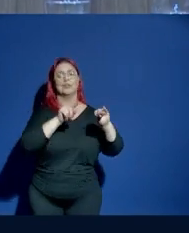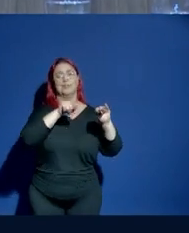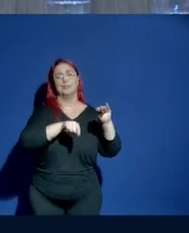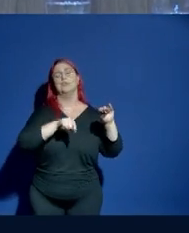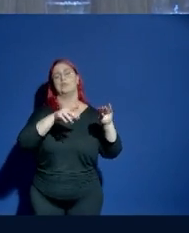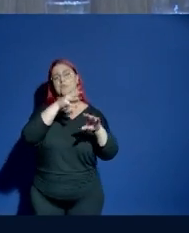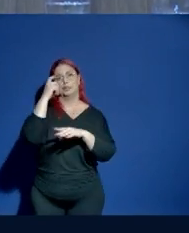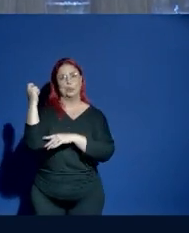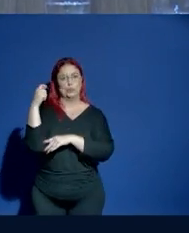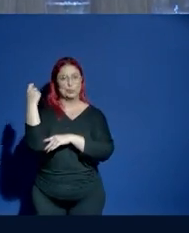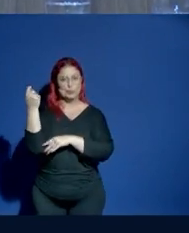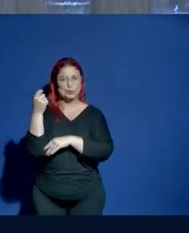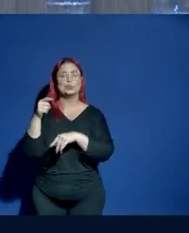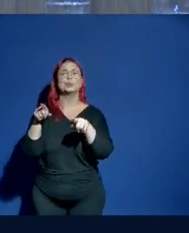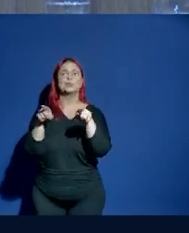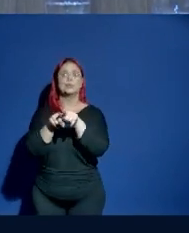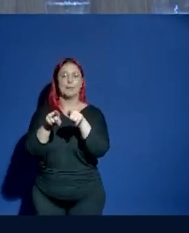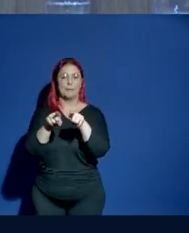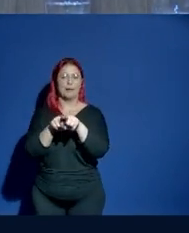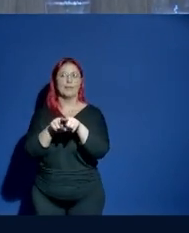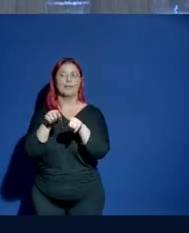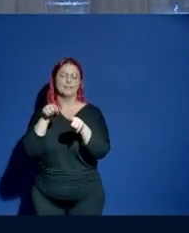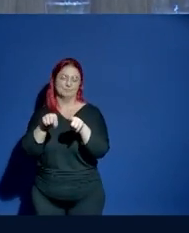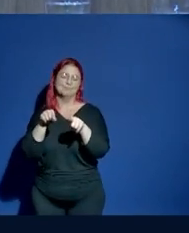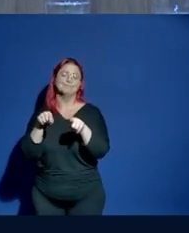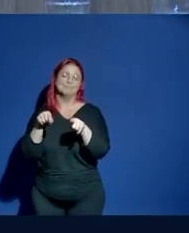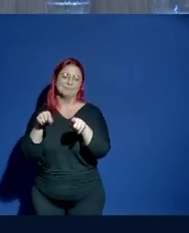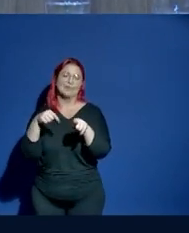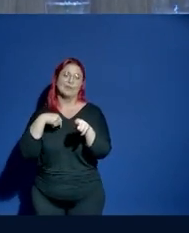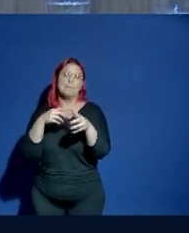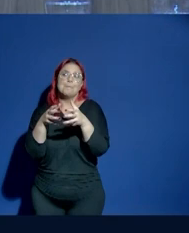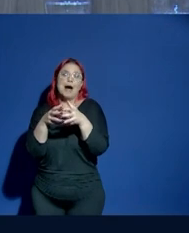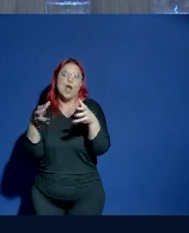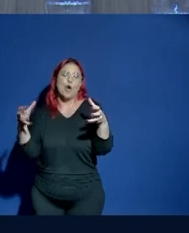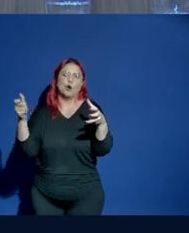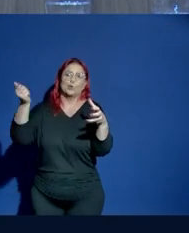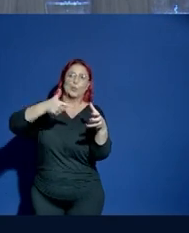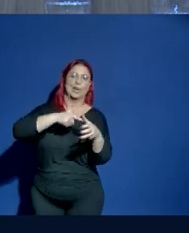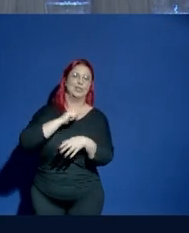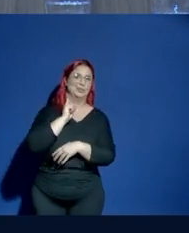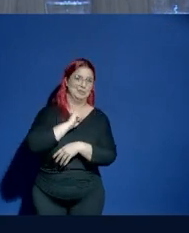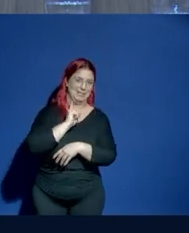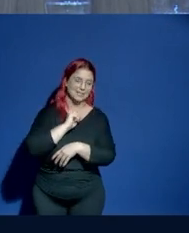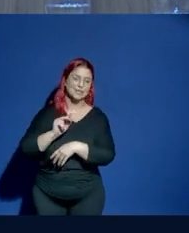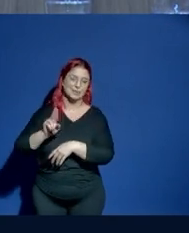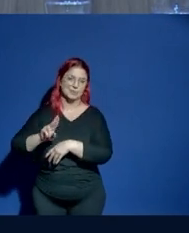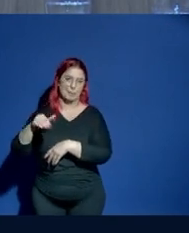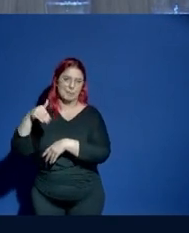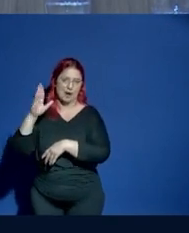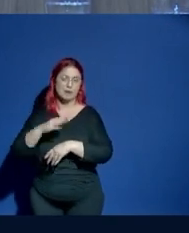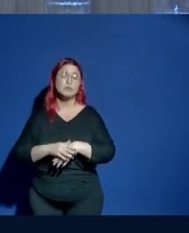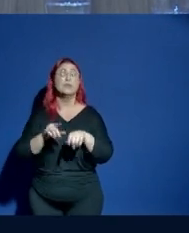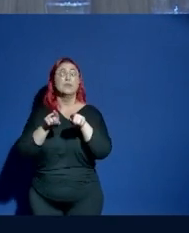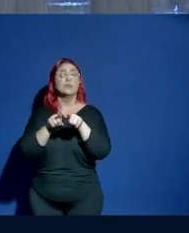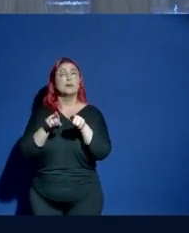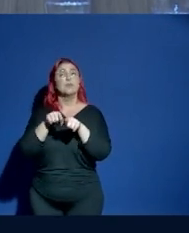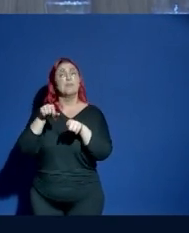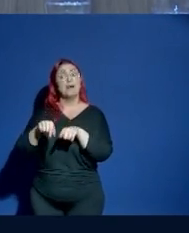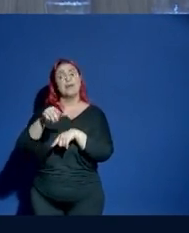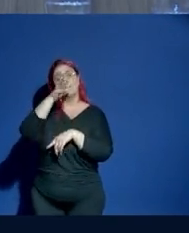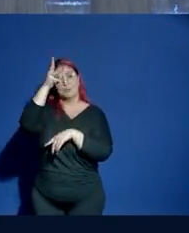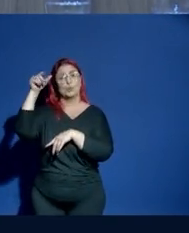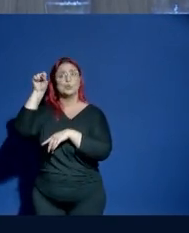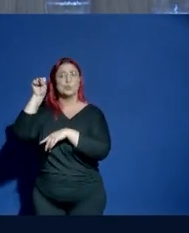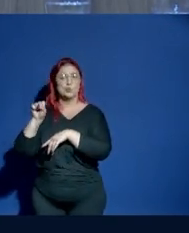é a escala as operações do Mato Grosso do Sul são bem maiores que em Minas Gerais também pelo fato do Mato Grosso do Sul a gente fazer